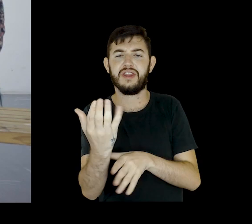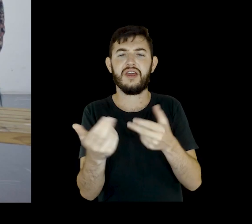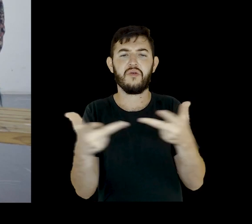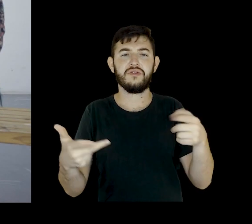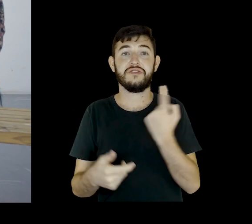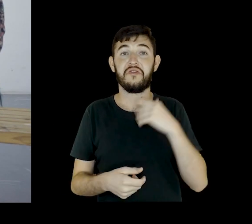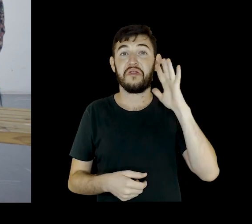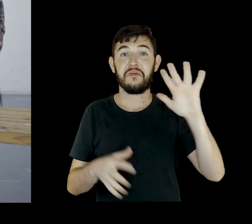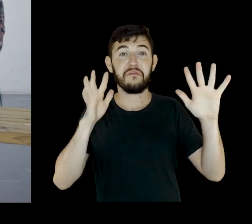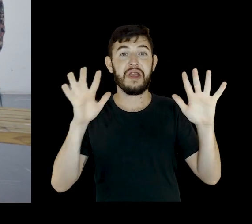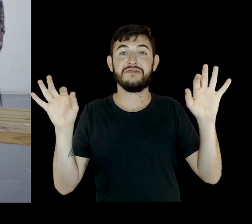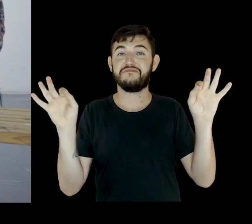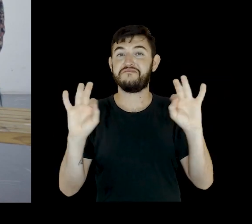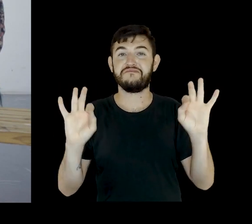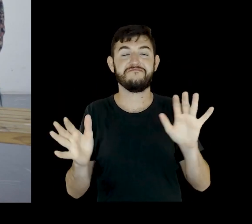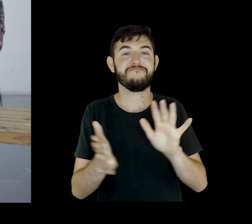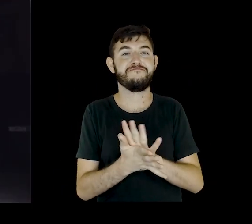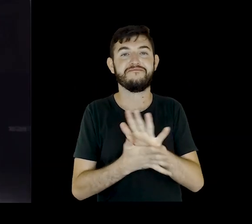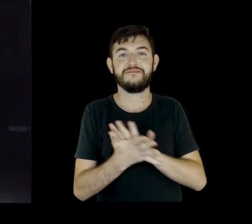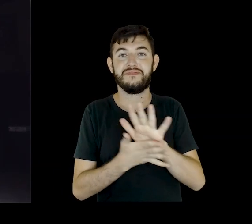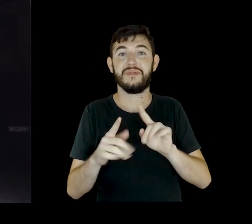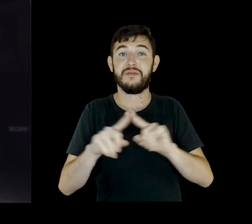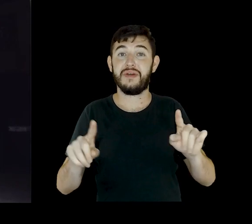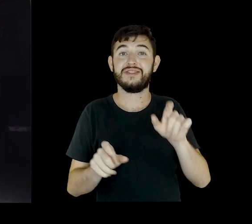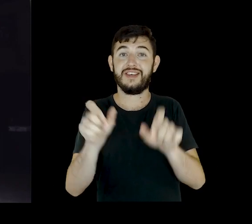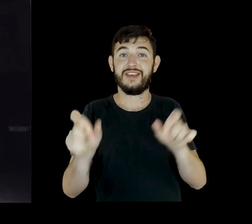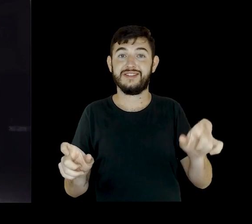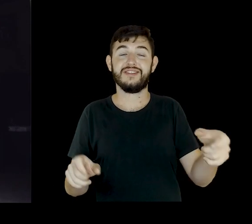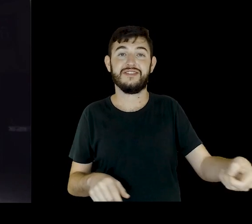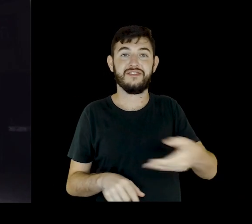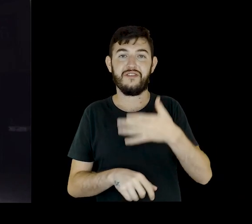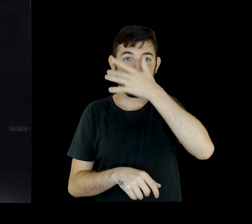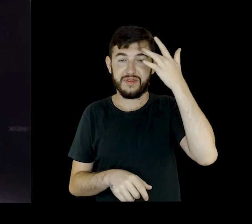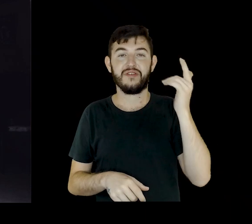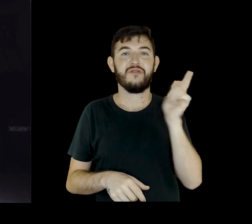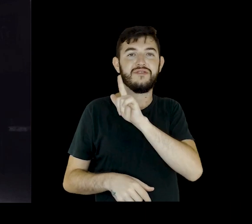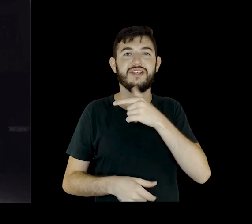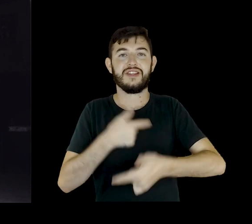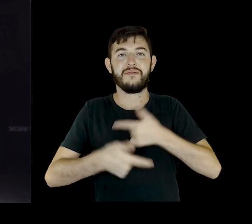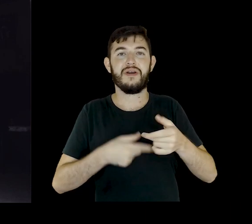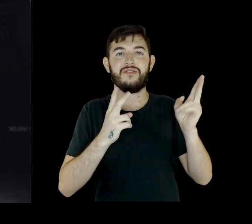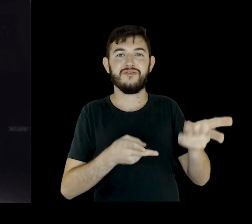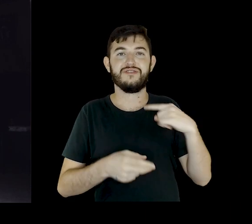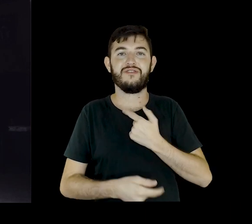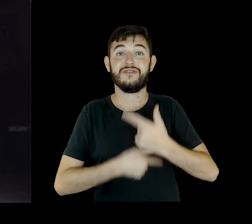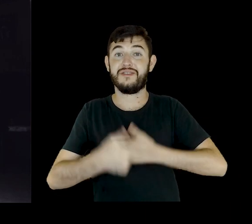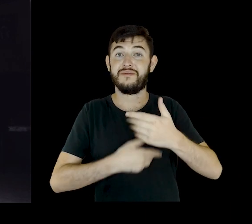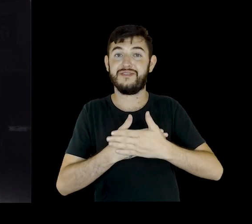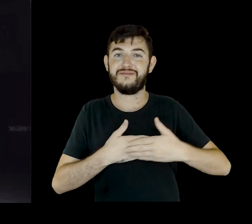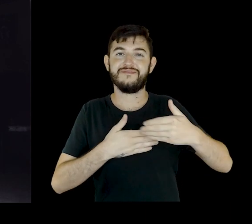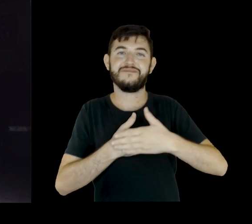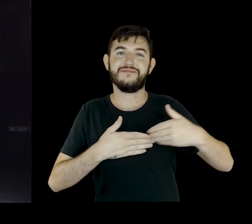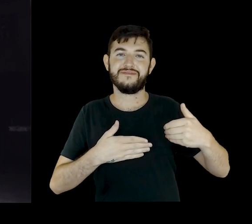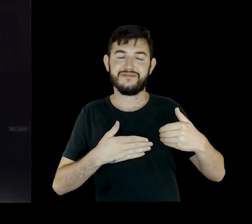não consegue nem imaginar ainda, mas que eles consigam usar isso para dar continuidade nisso que a gente está fazendo com muito carinho,